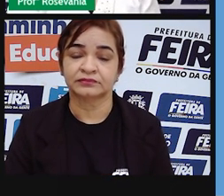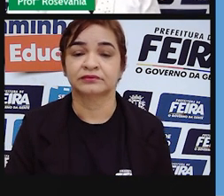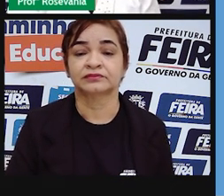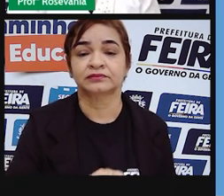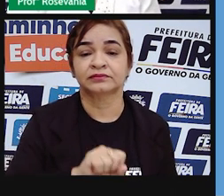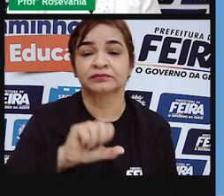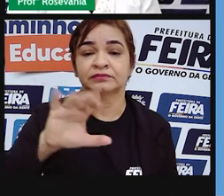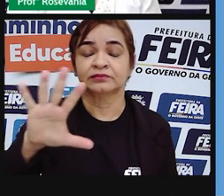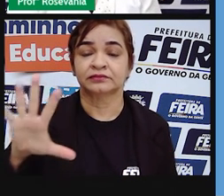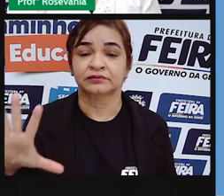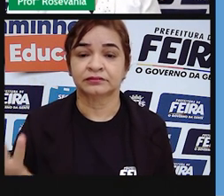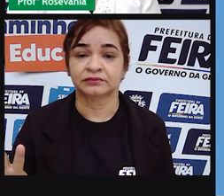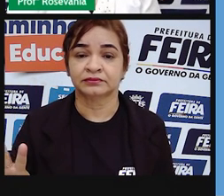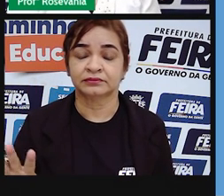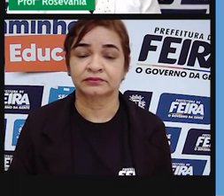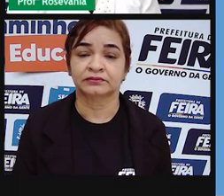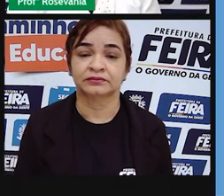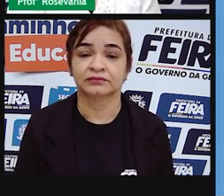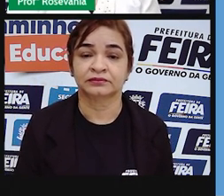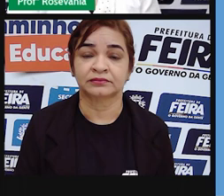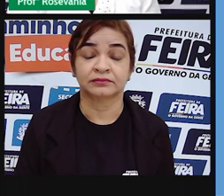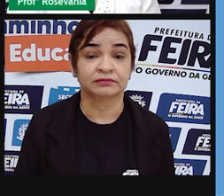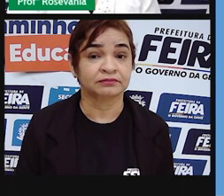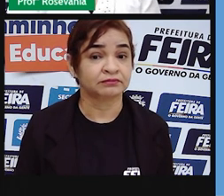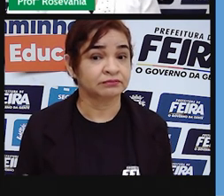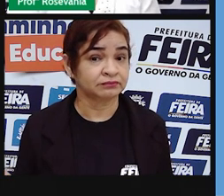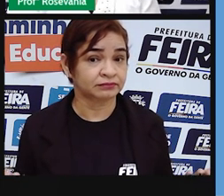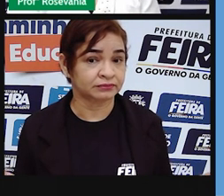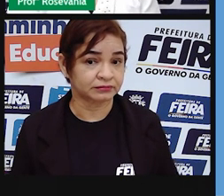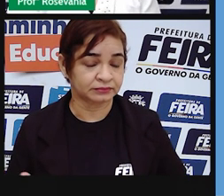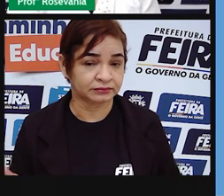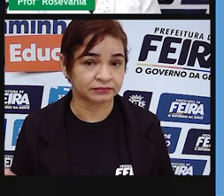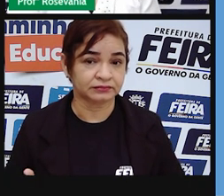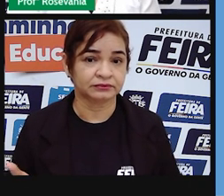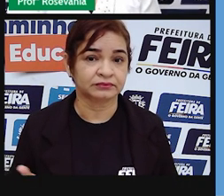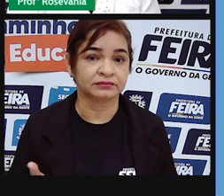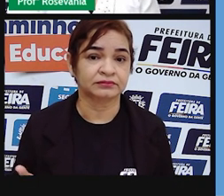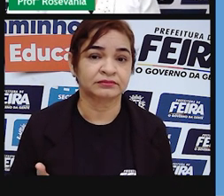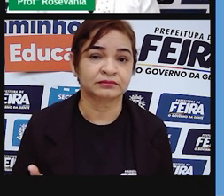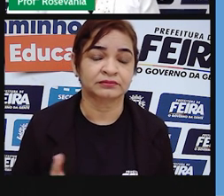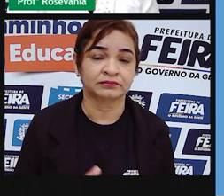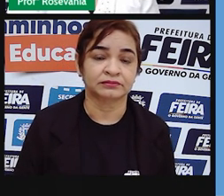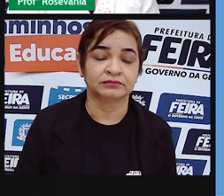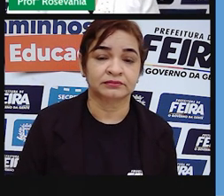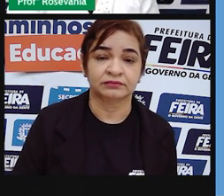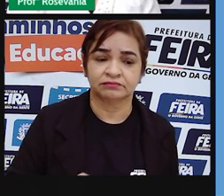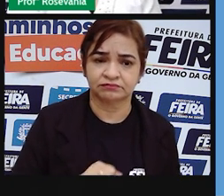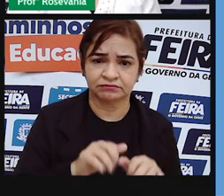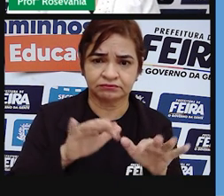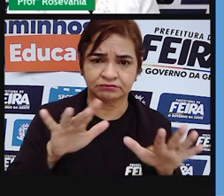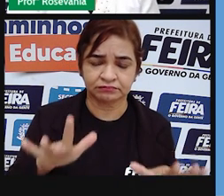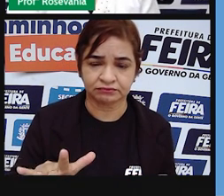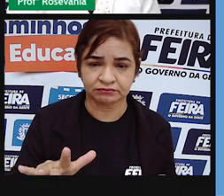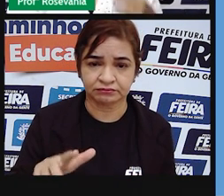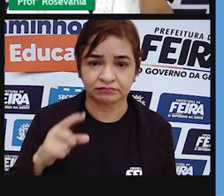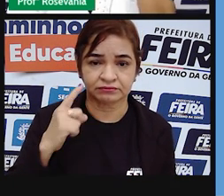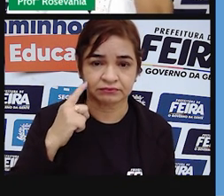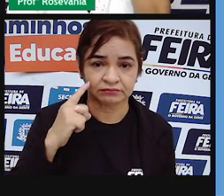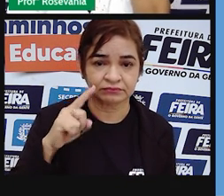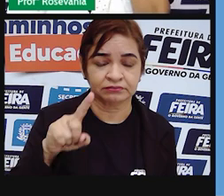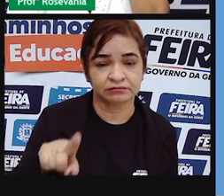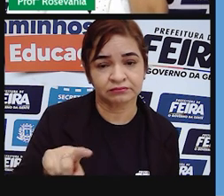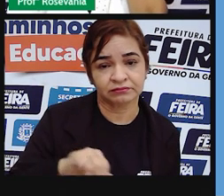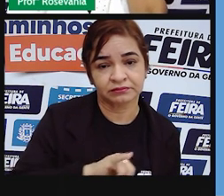sudeste e sul do país, e aí eles, até hoje, né, eles ainda têm um número bastante expressivo, né, de